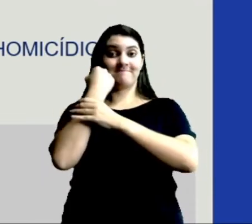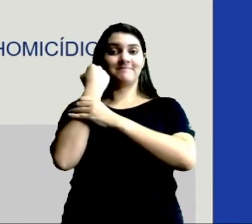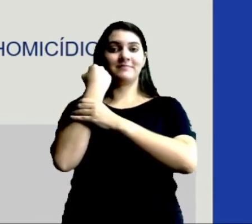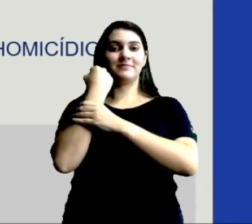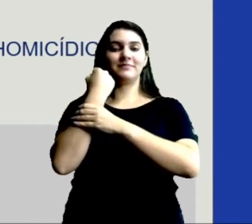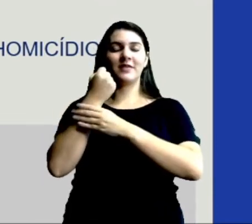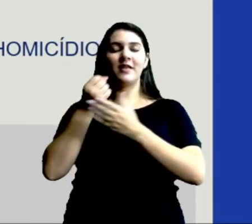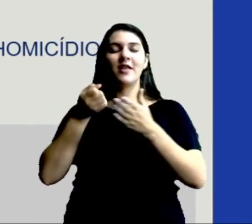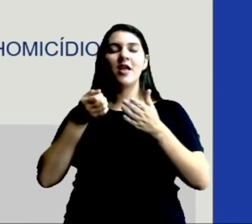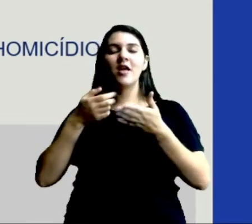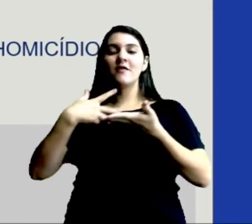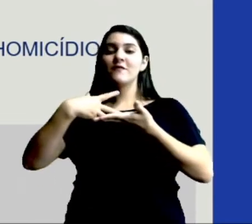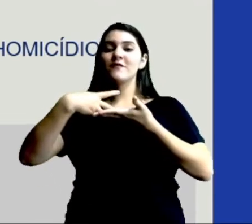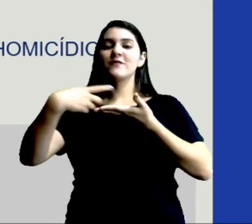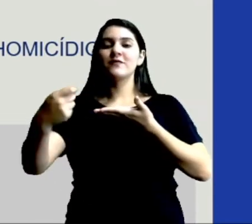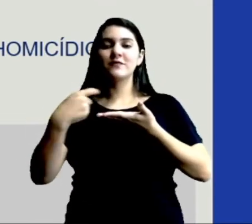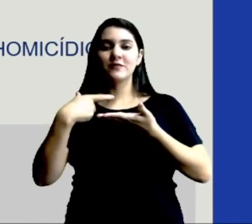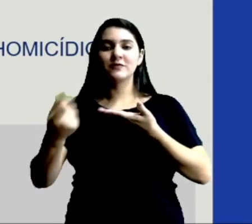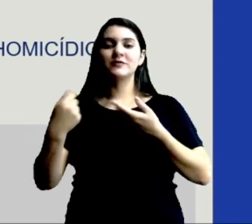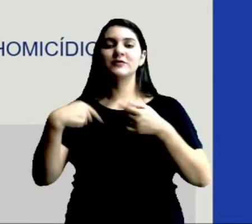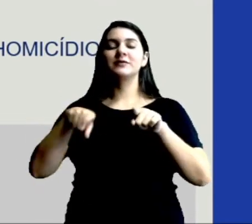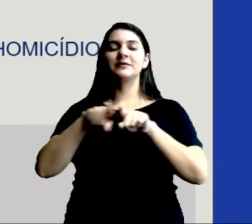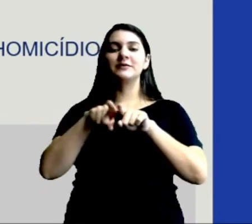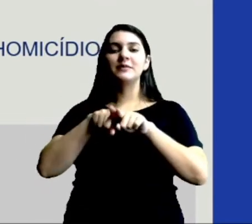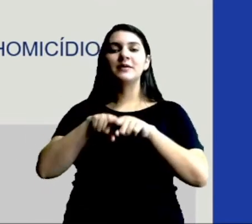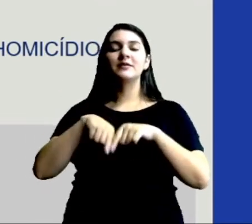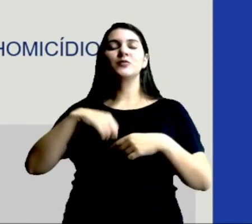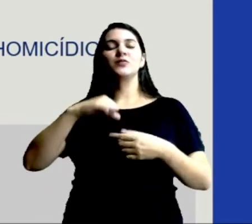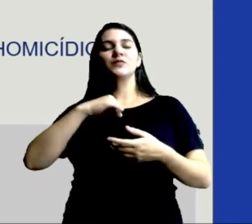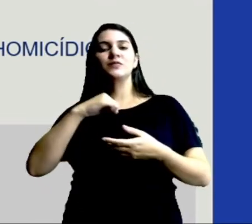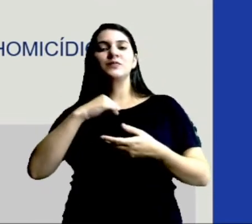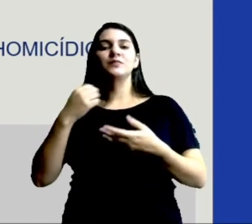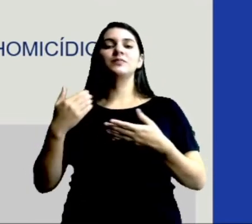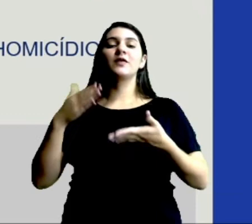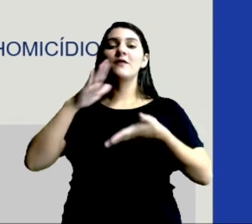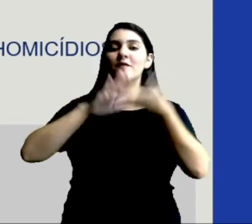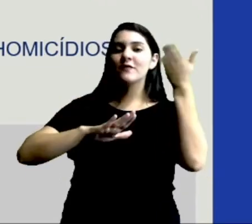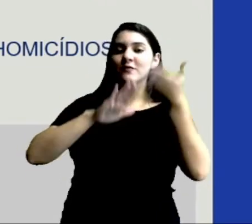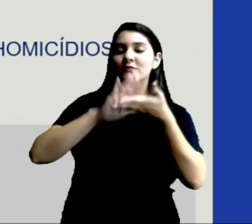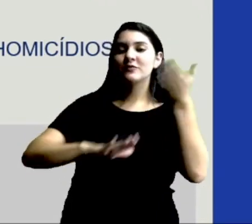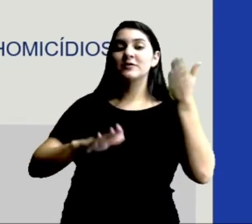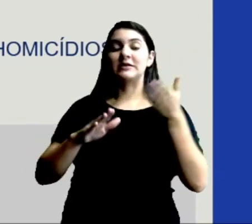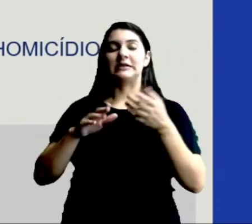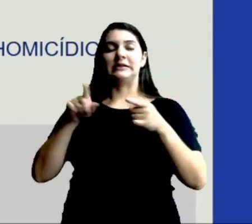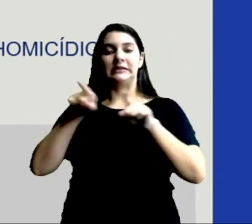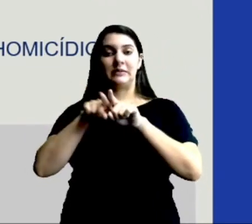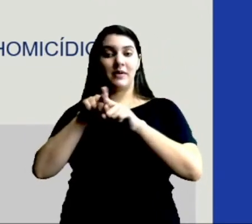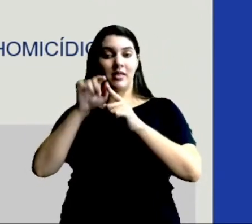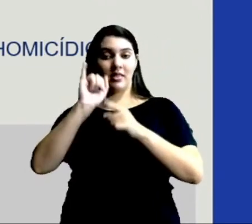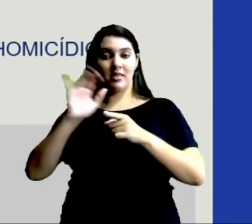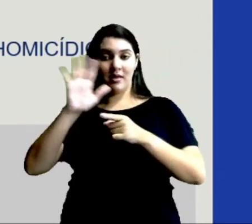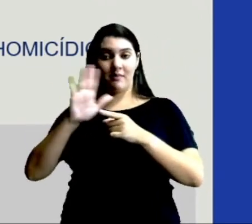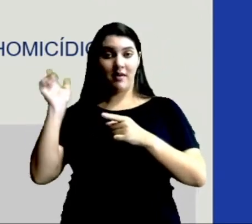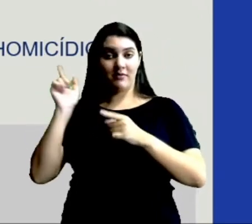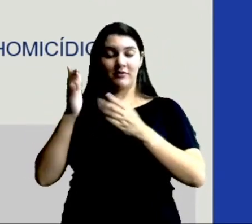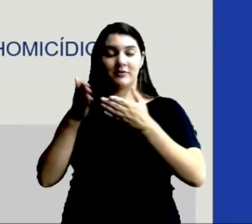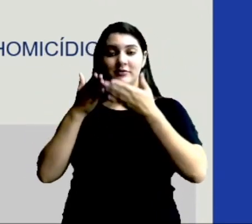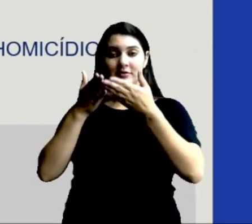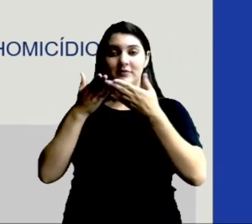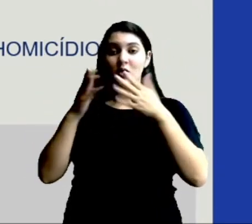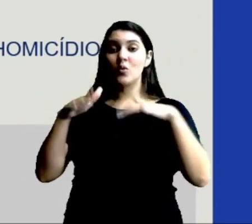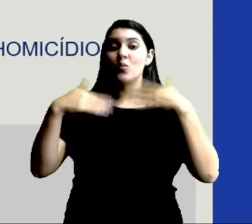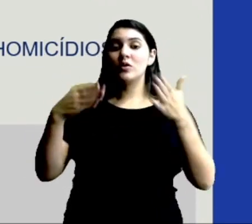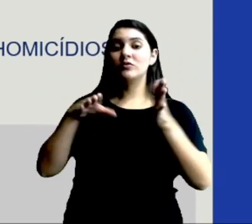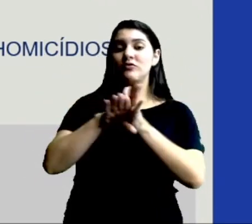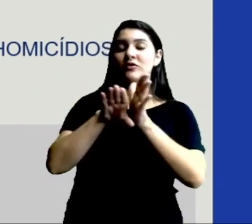fugas, suicídios, homicídios, como eu falei logo no início, naquela imagem do navio. Eles também, quando